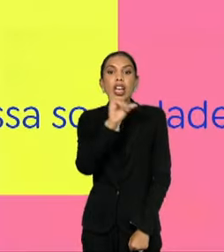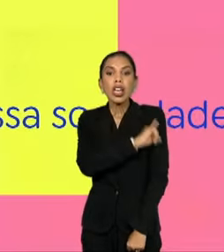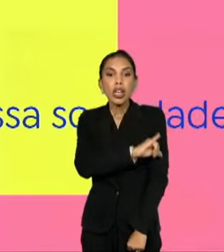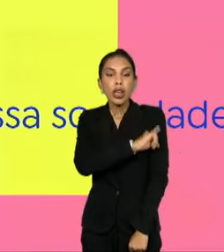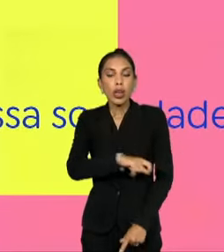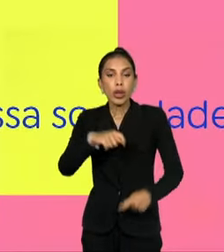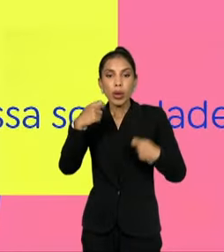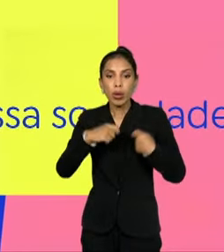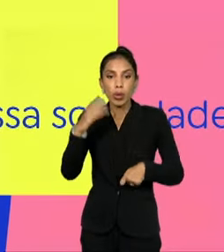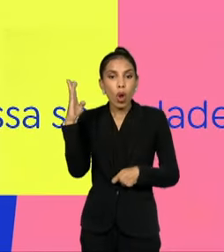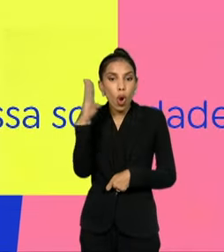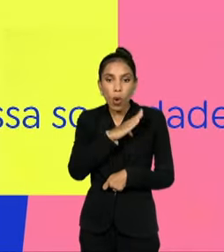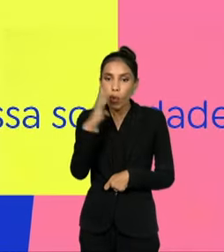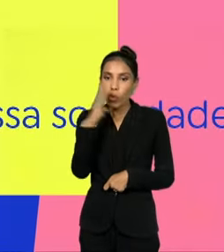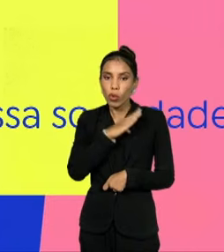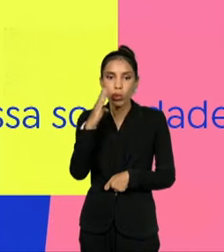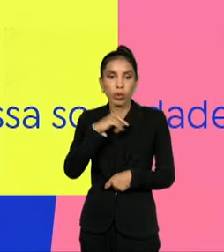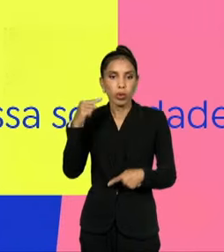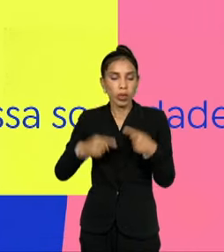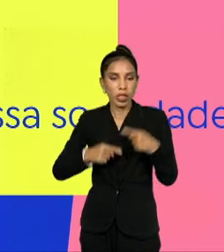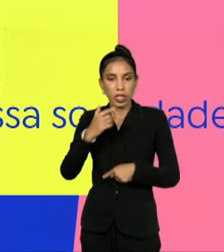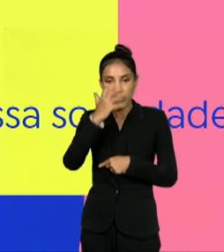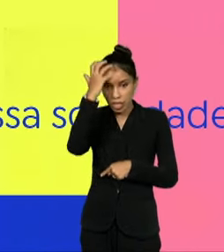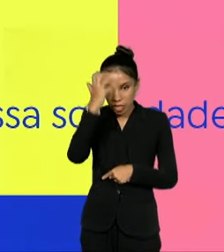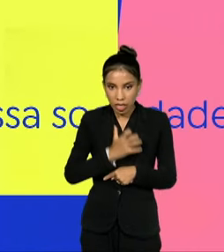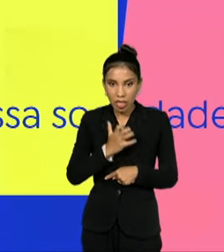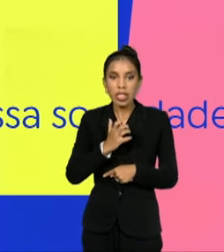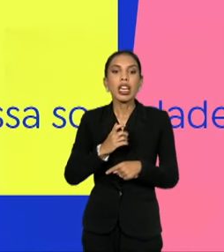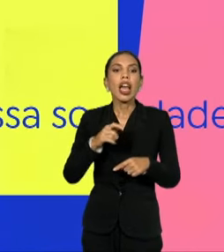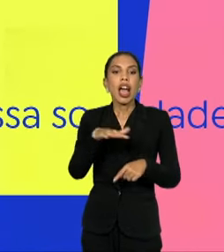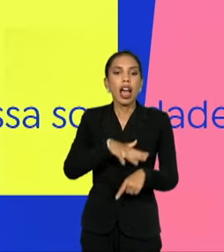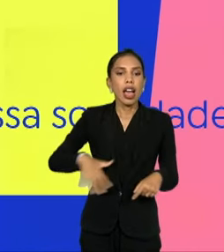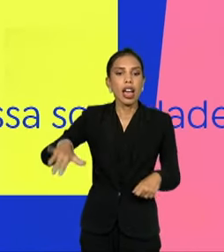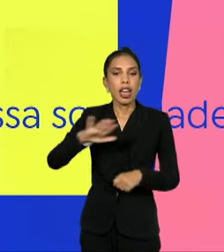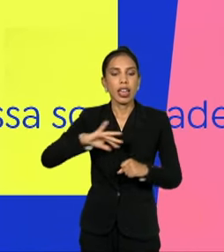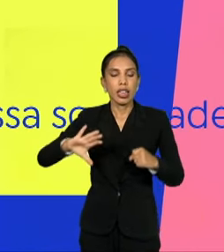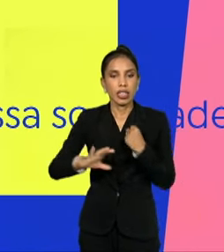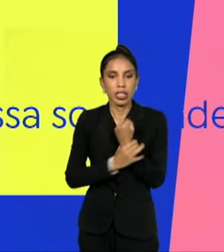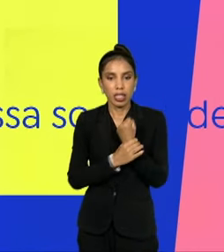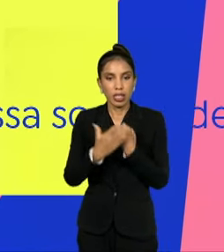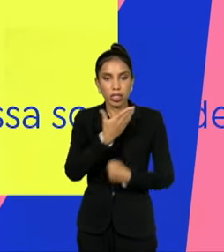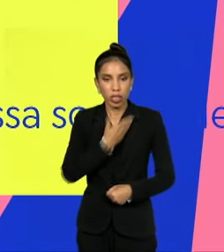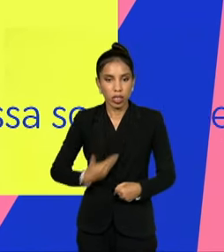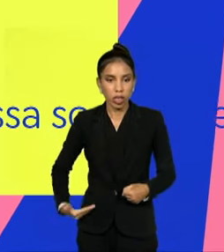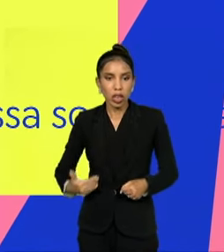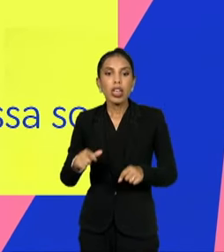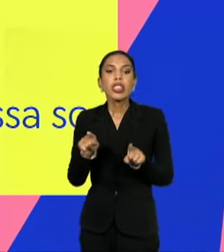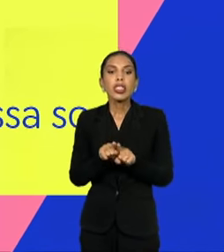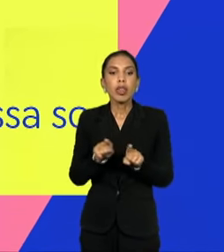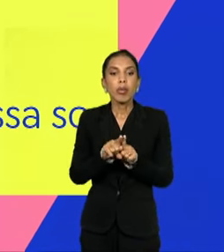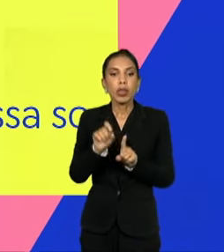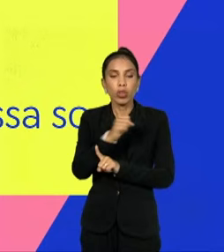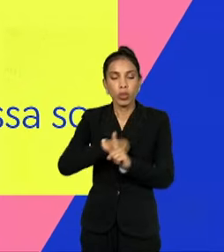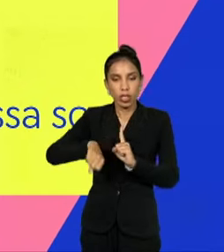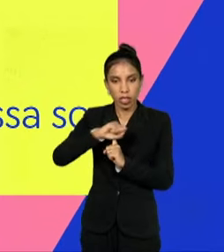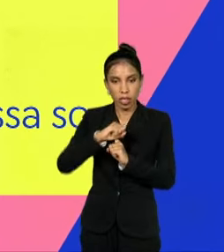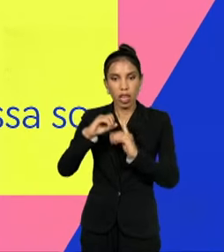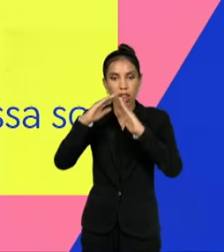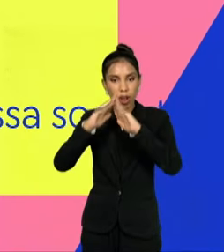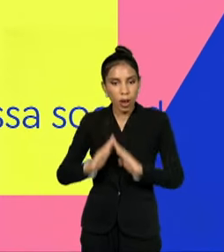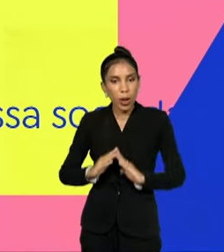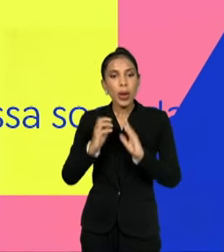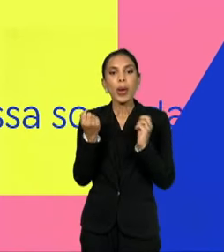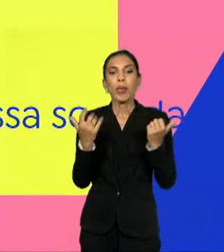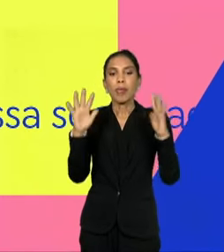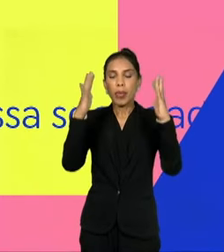de políticas sérias de enfrentamento, tanto na área de segurança pública, como na questão social barra habitacional. Parabéns